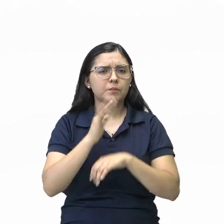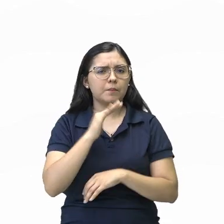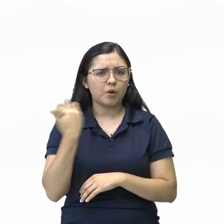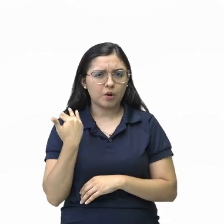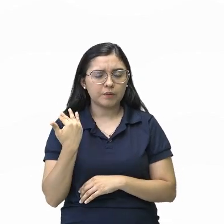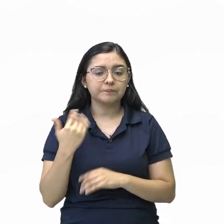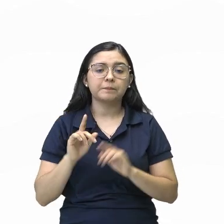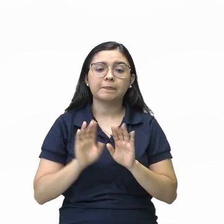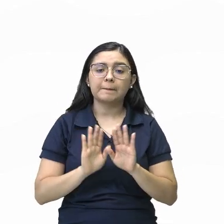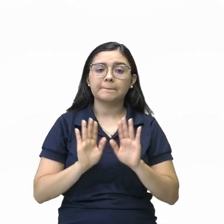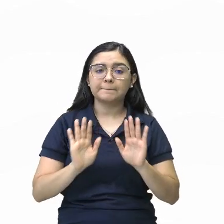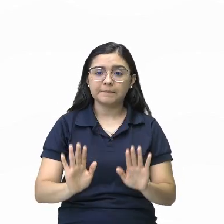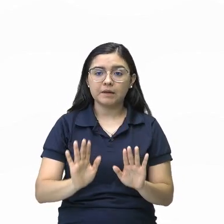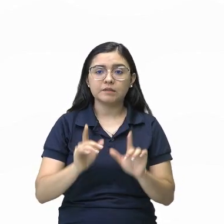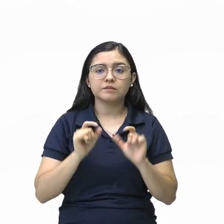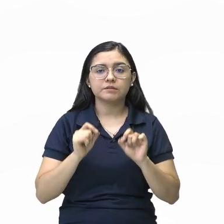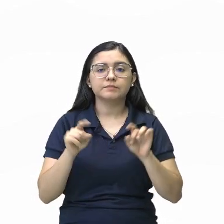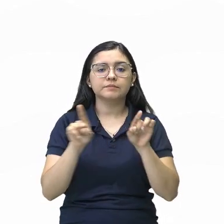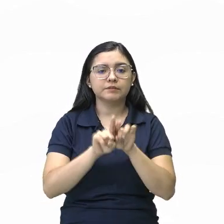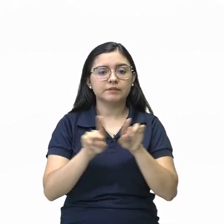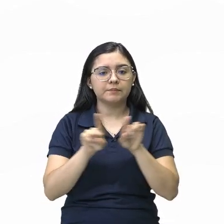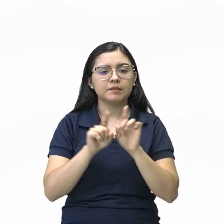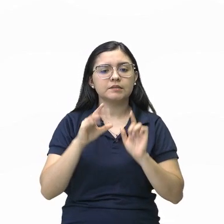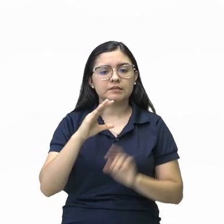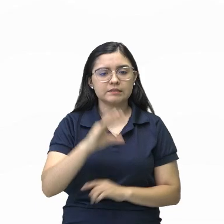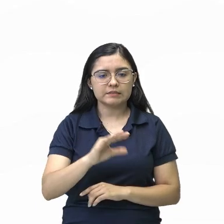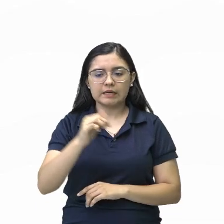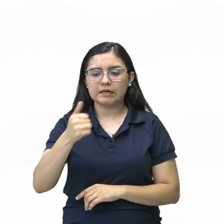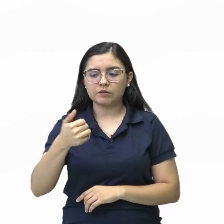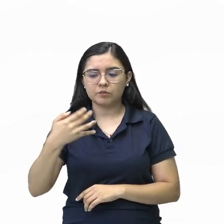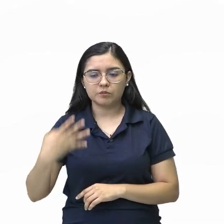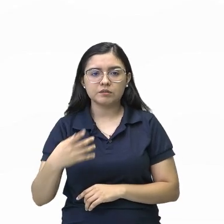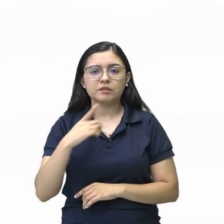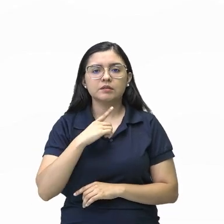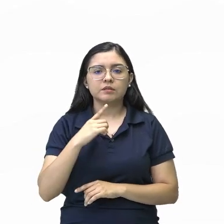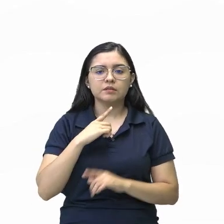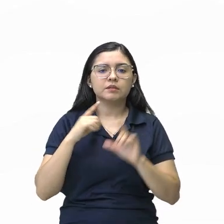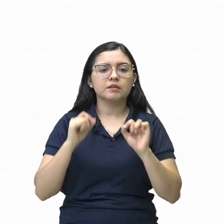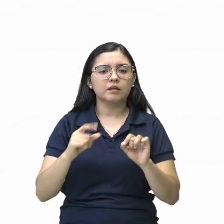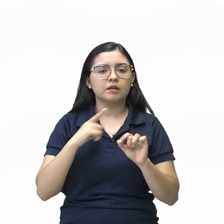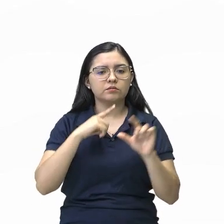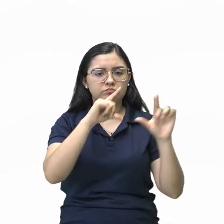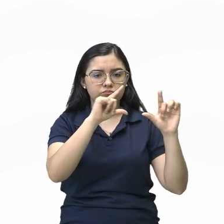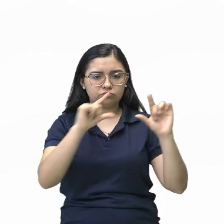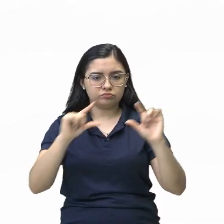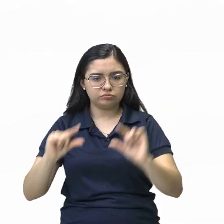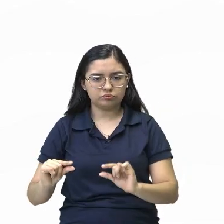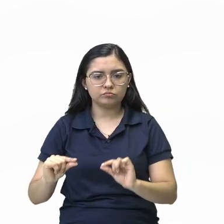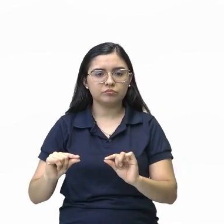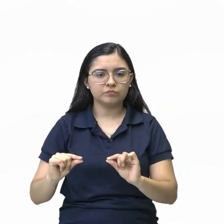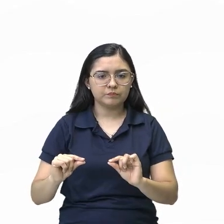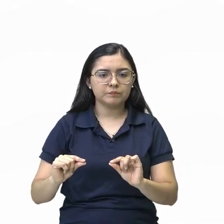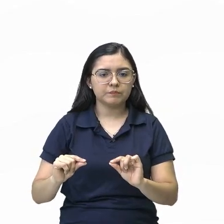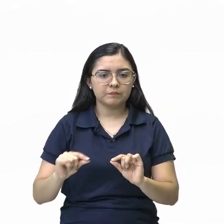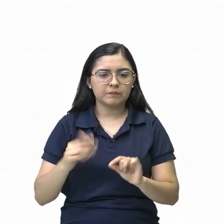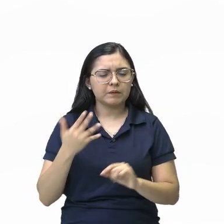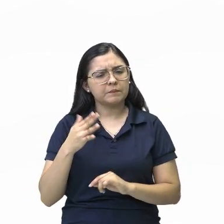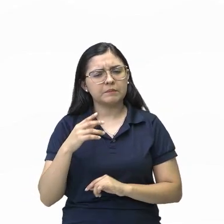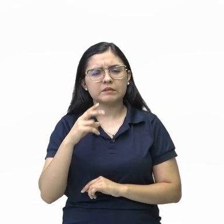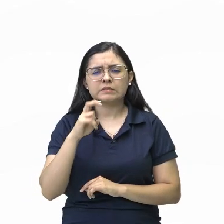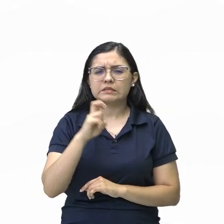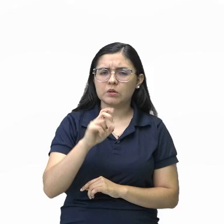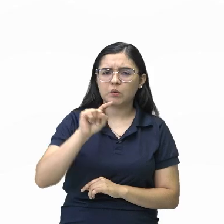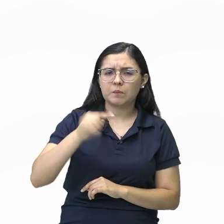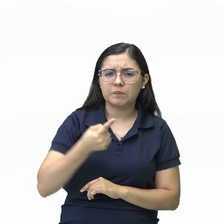morte, mas a presença desse carbono 14 tem um decaimento, e sua meia-vida, que gira em torno de